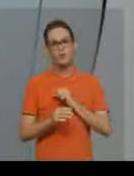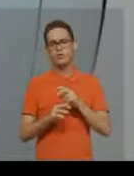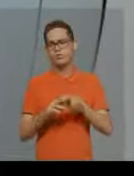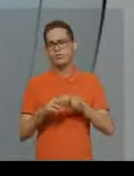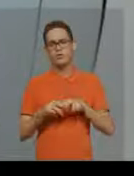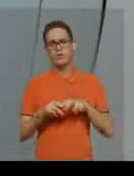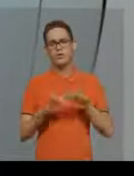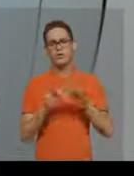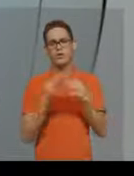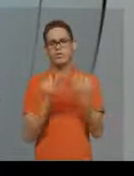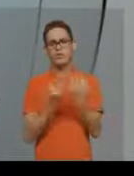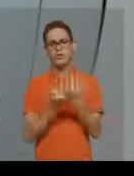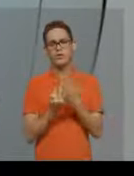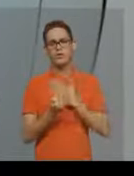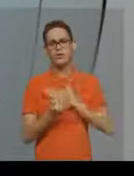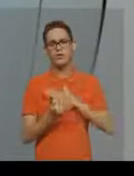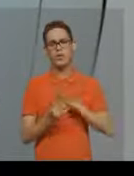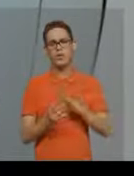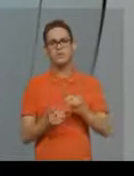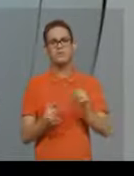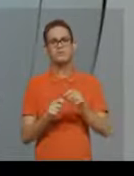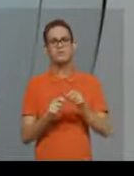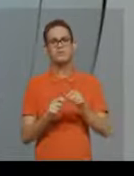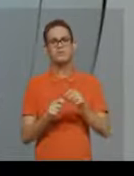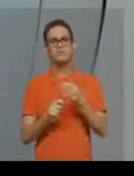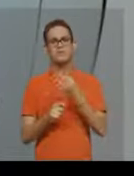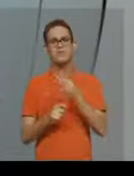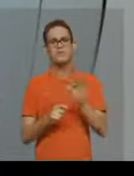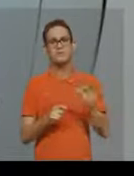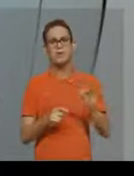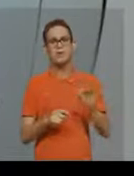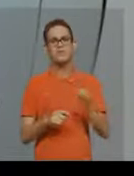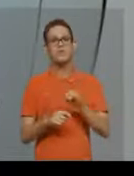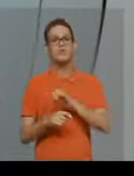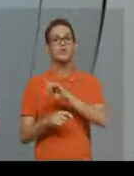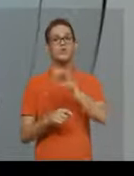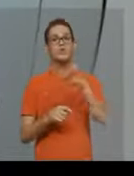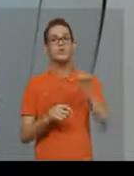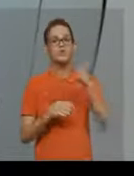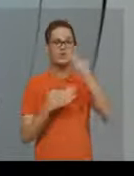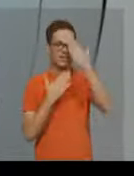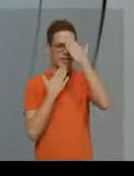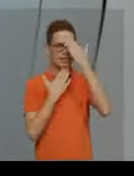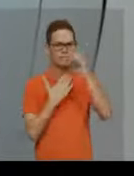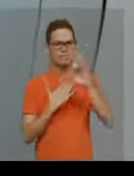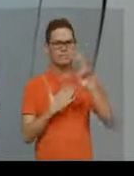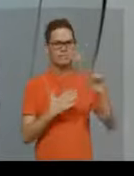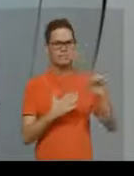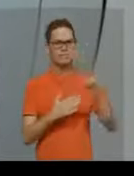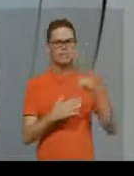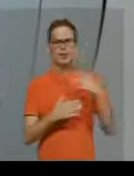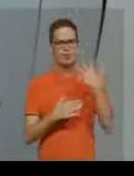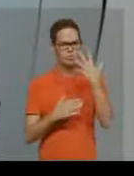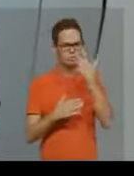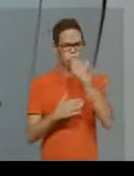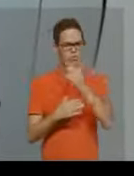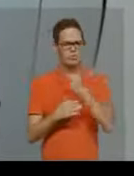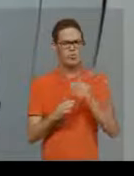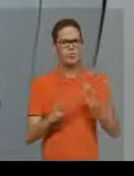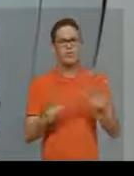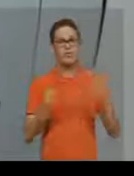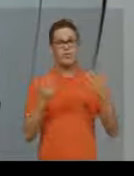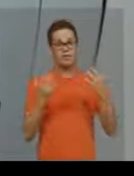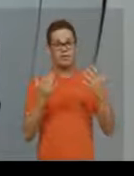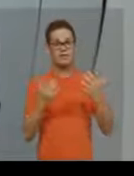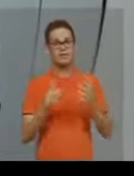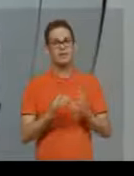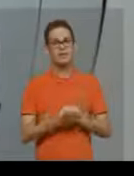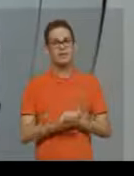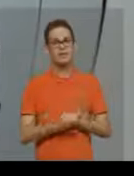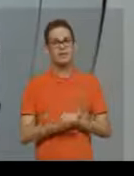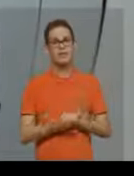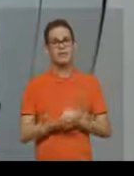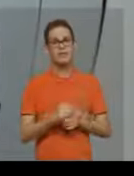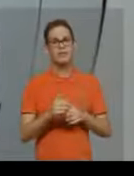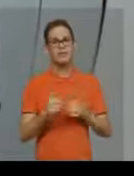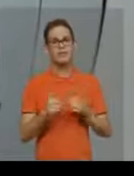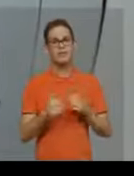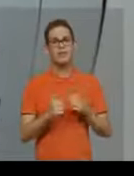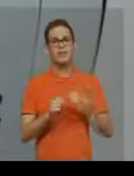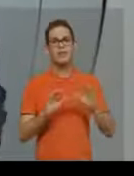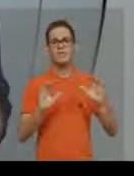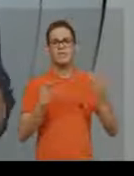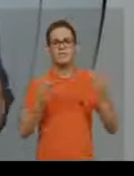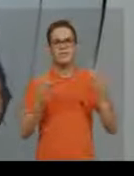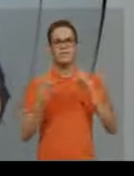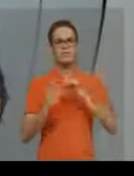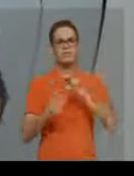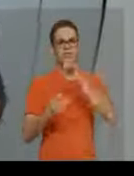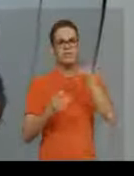quer deixar, aí você vai fazer um trabalho do Thanksgiving, que é bonito também, uma época do dia de ação de